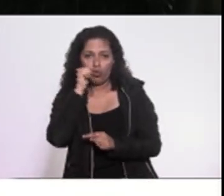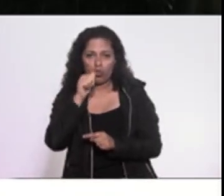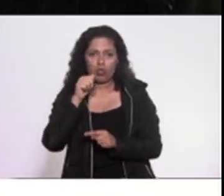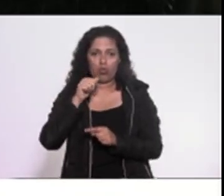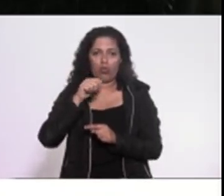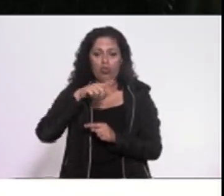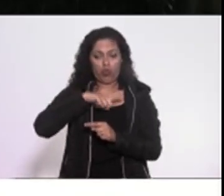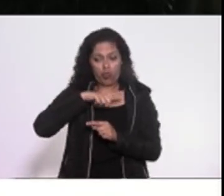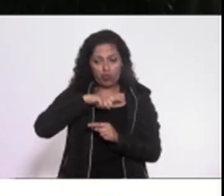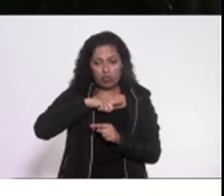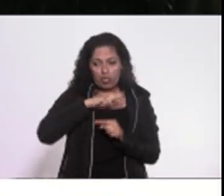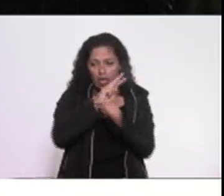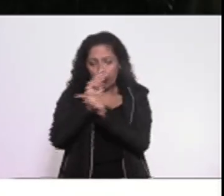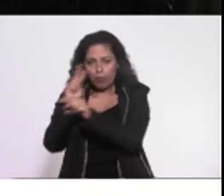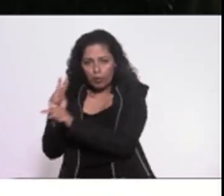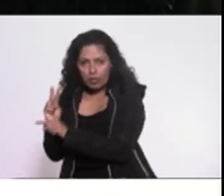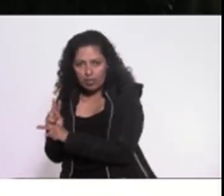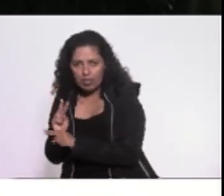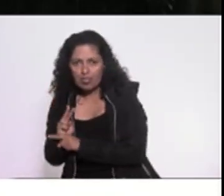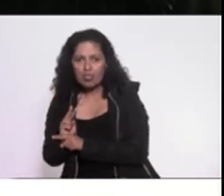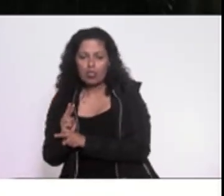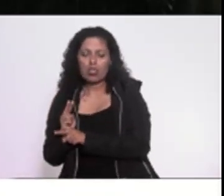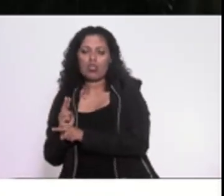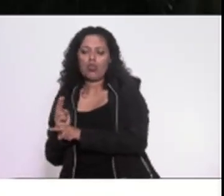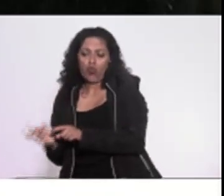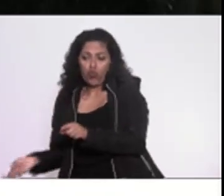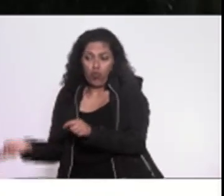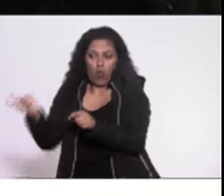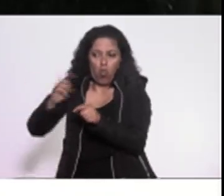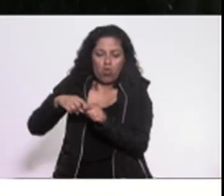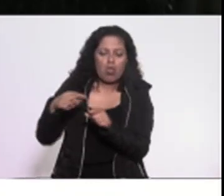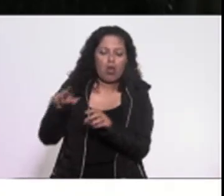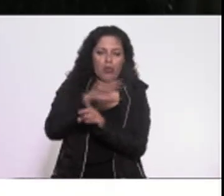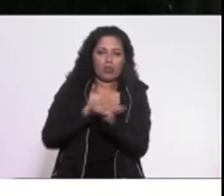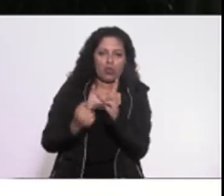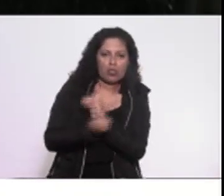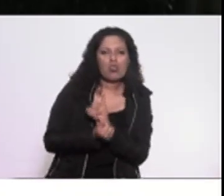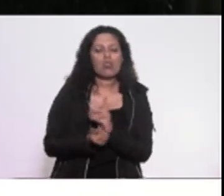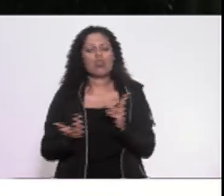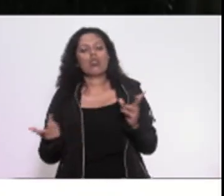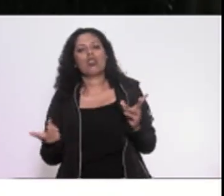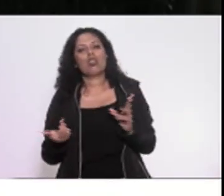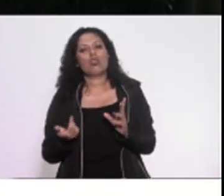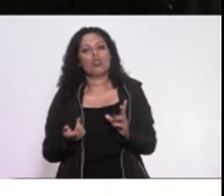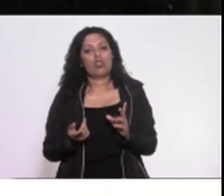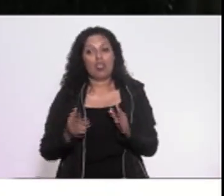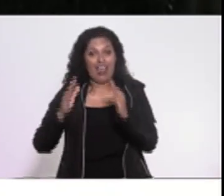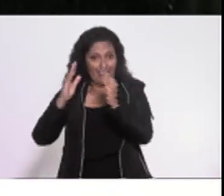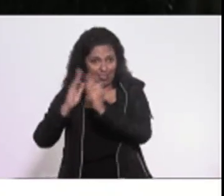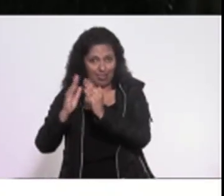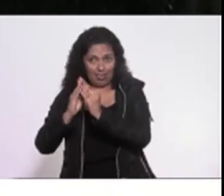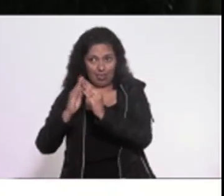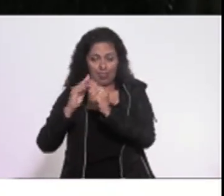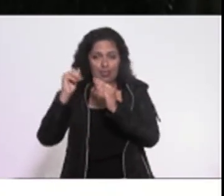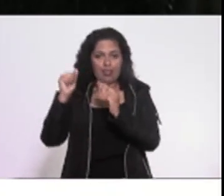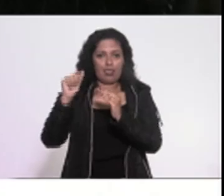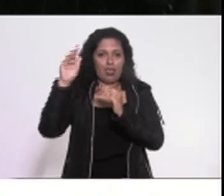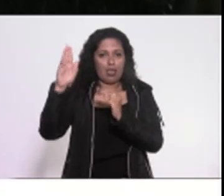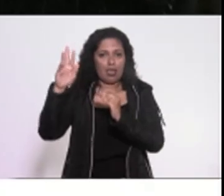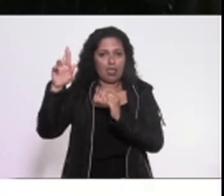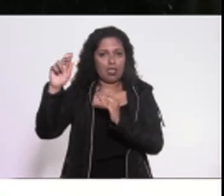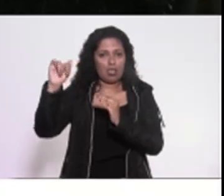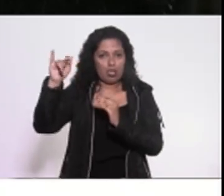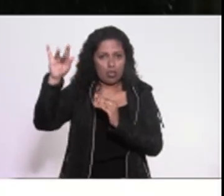a medida protetiva de reinserção social, né? Então, para que o abrigamento,